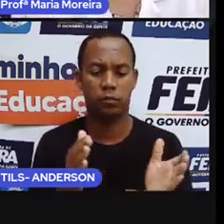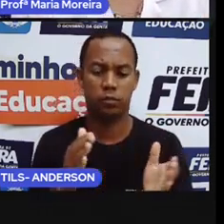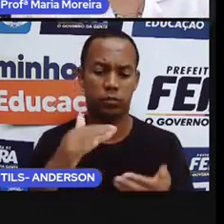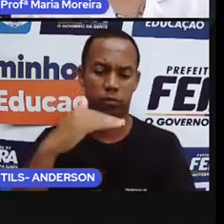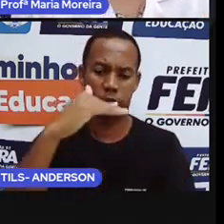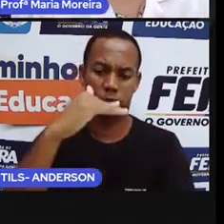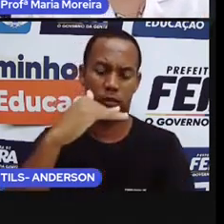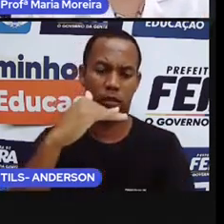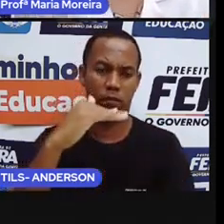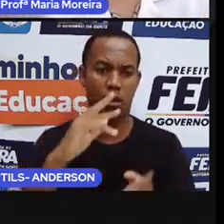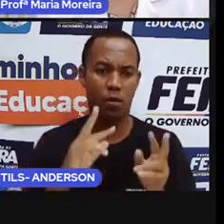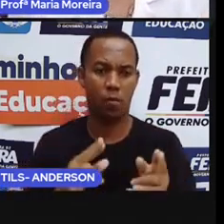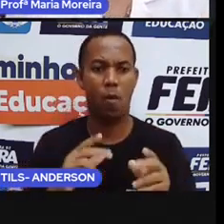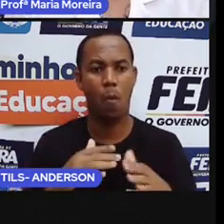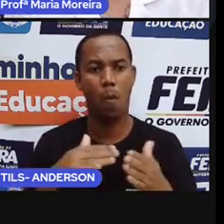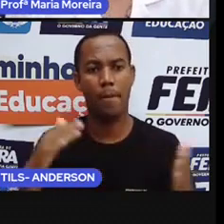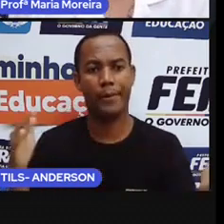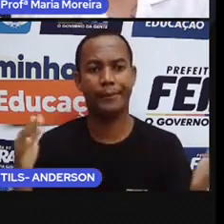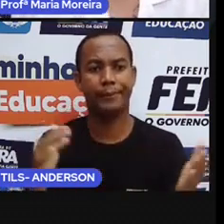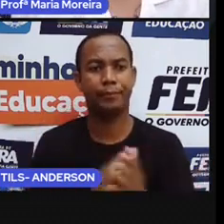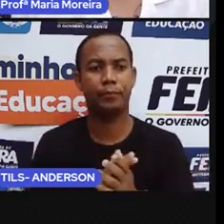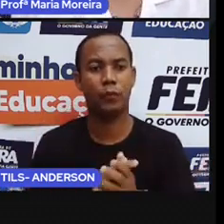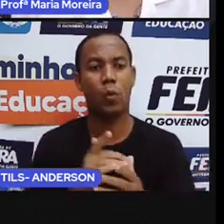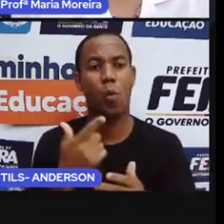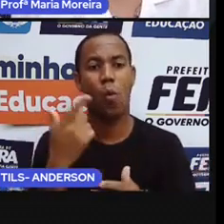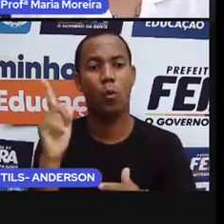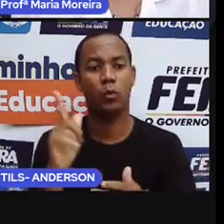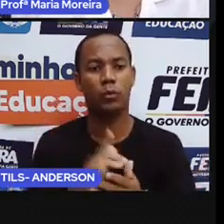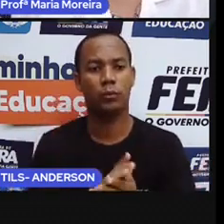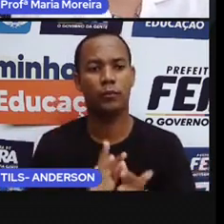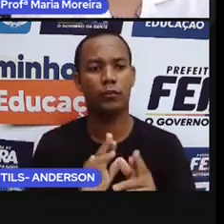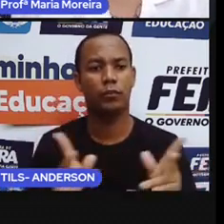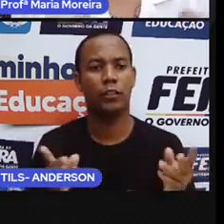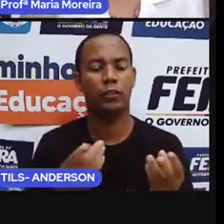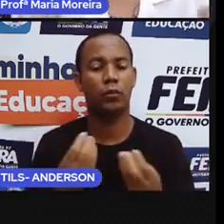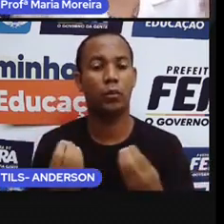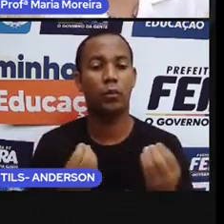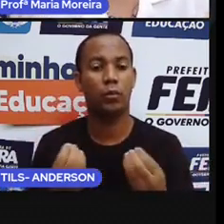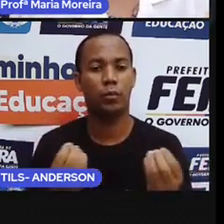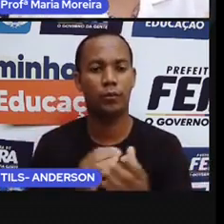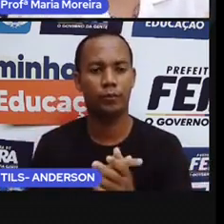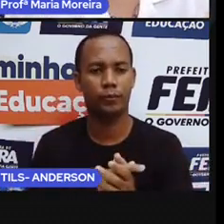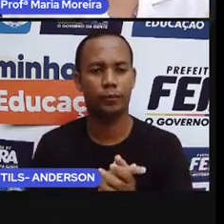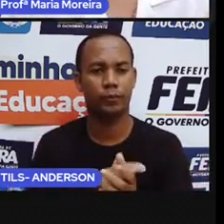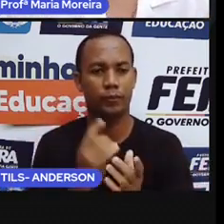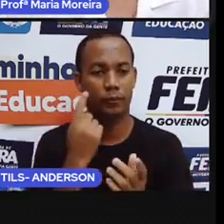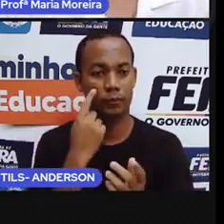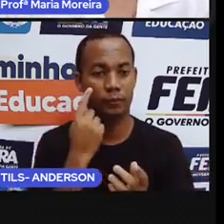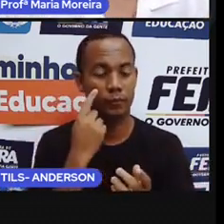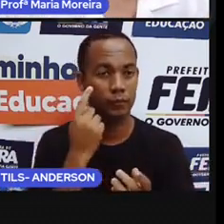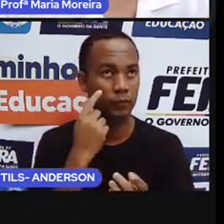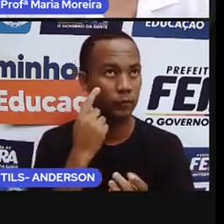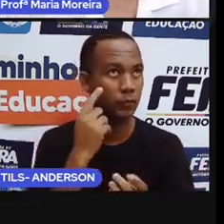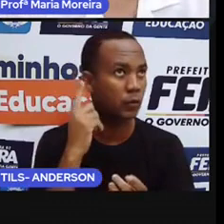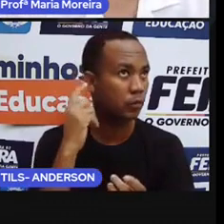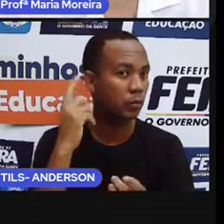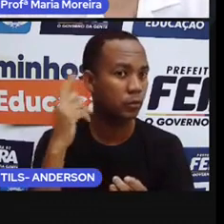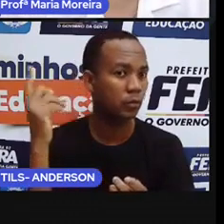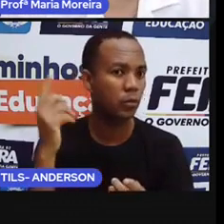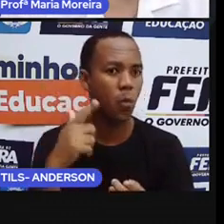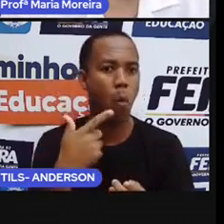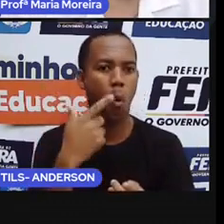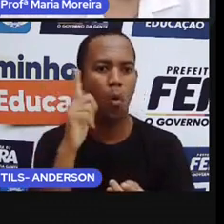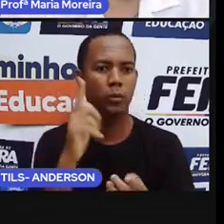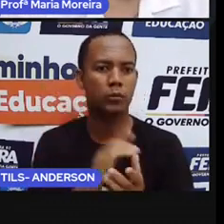será que é o mesmo som? E se o material da garrafa for um outro material? E aí, será que o som produzido, ele é o mesmo ou será que será um